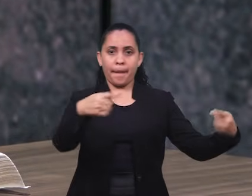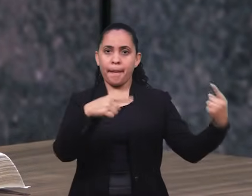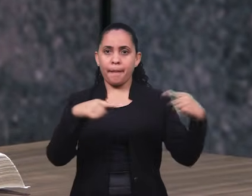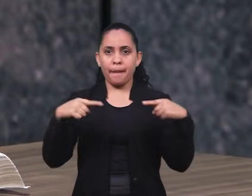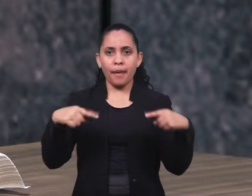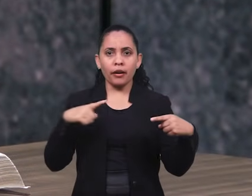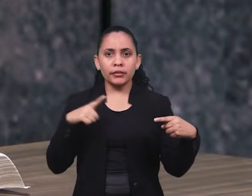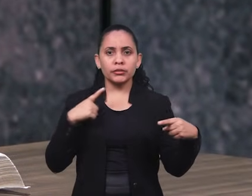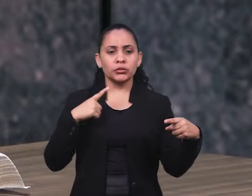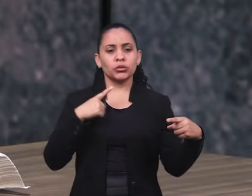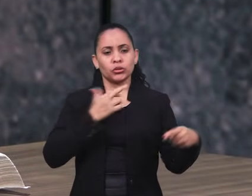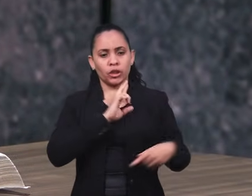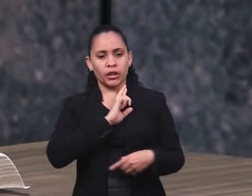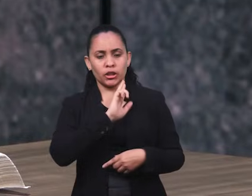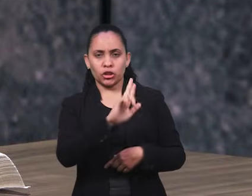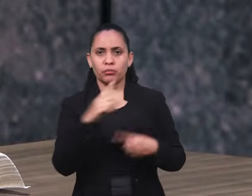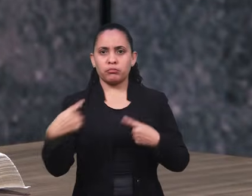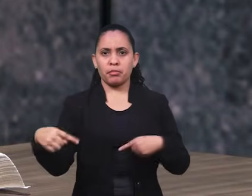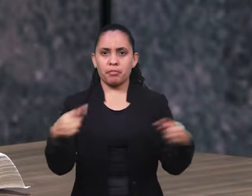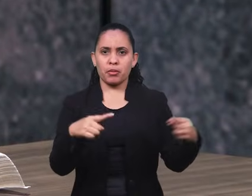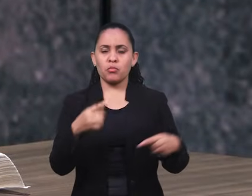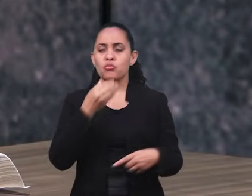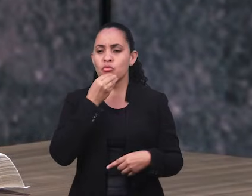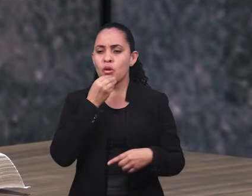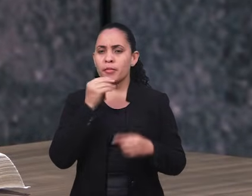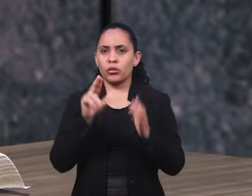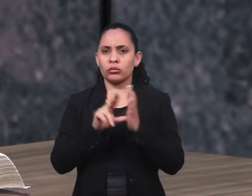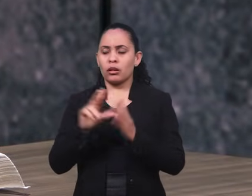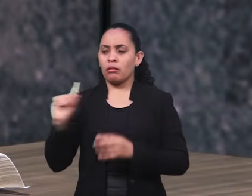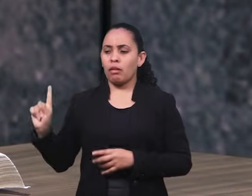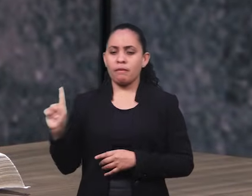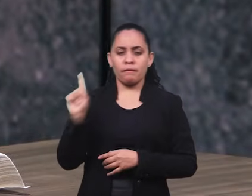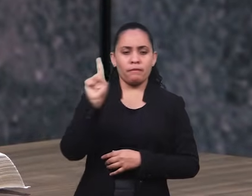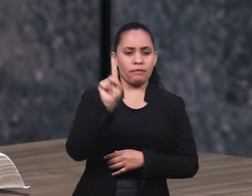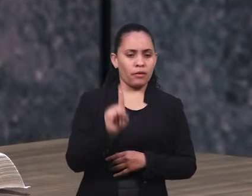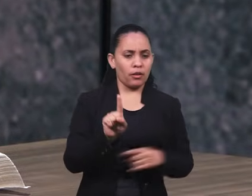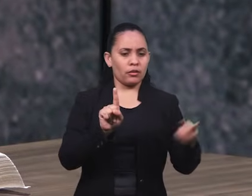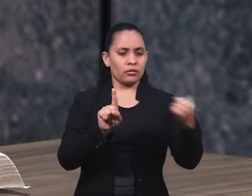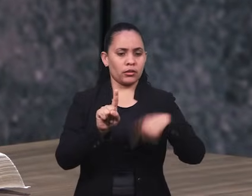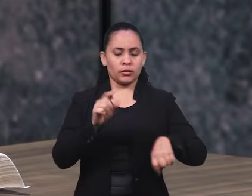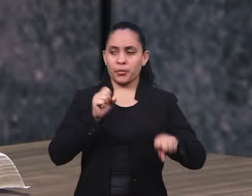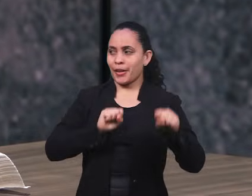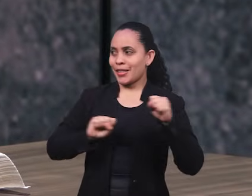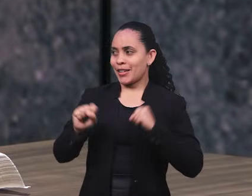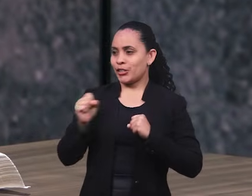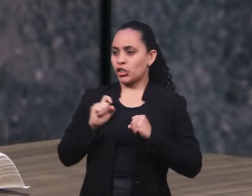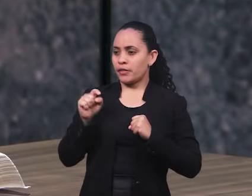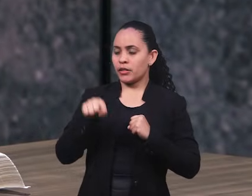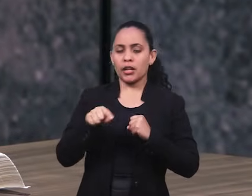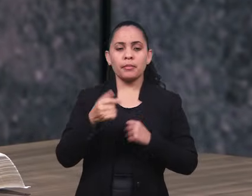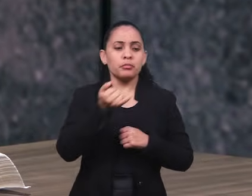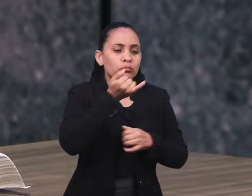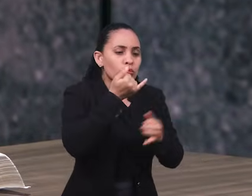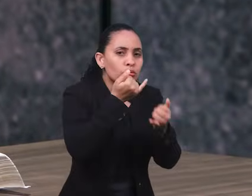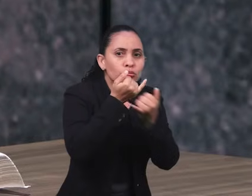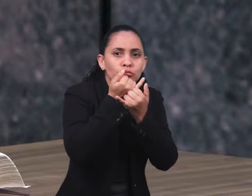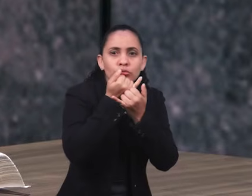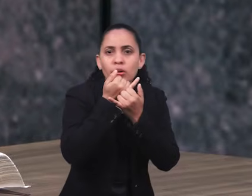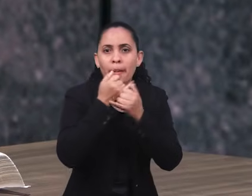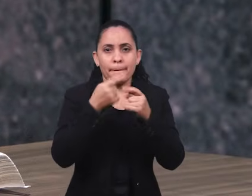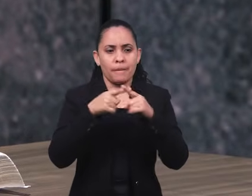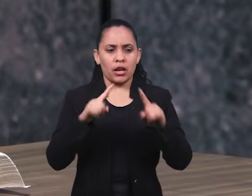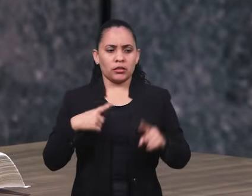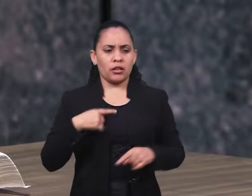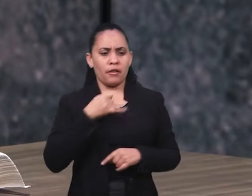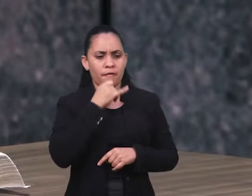surgia religiosa. E ele comparece Lutero nessa reunião, sendo que a igreja tinha uma expectativa de que ele se retrataria.